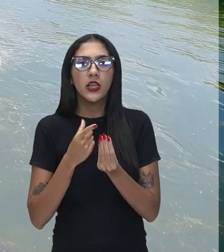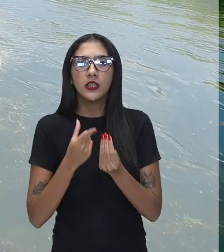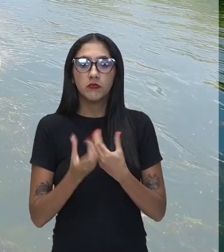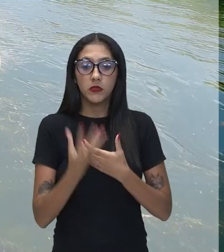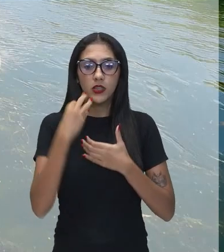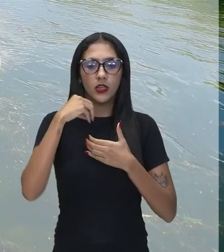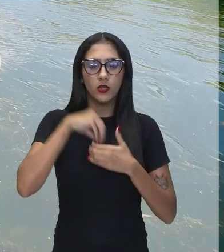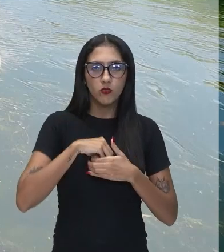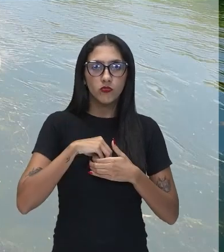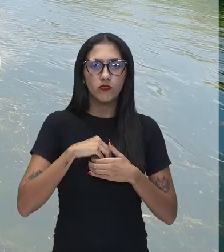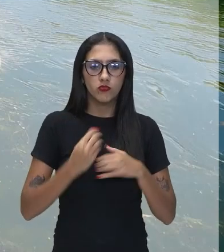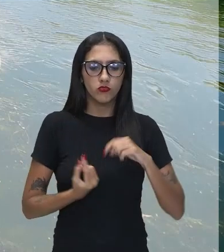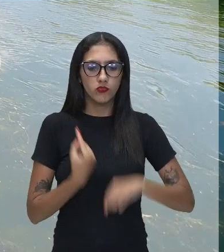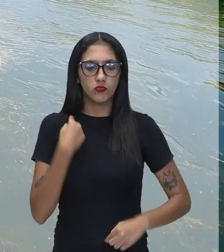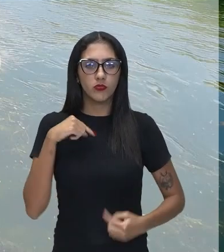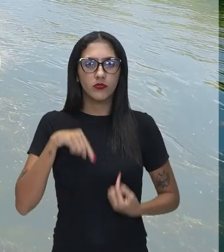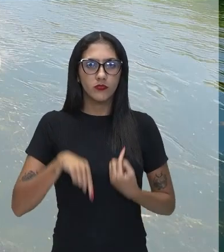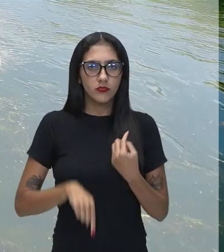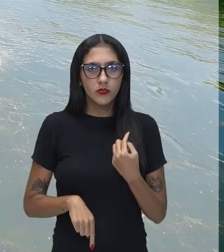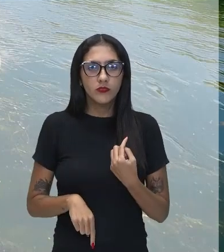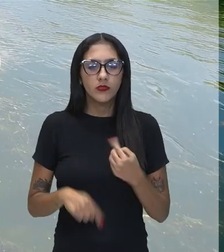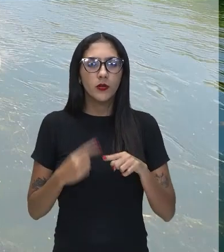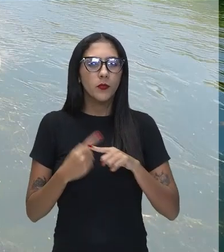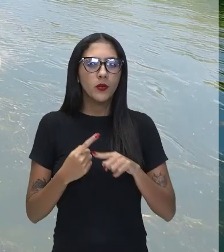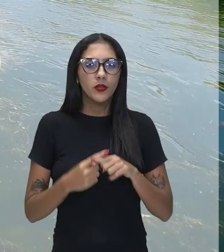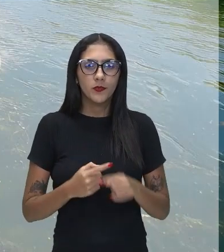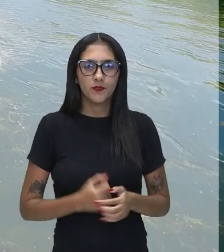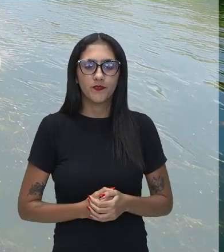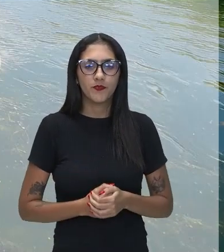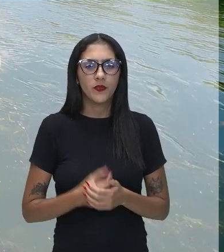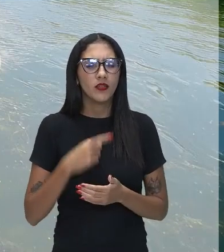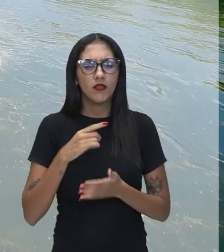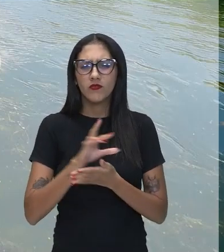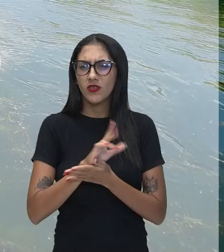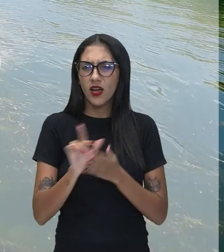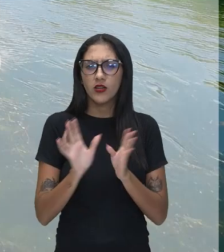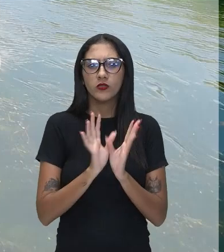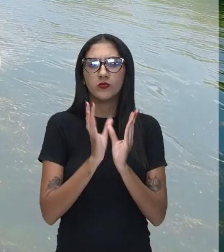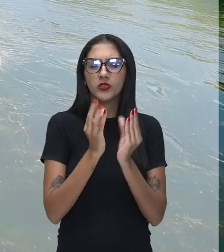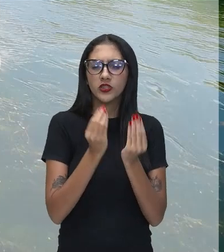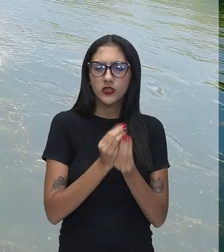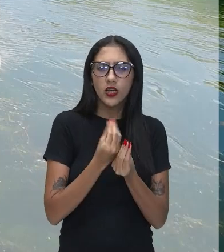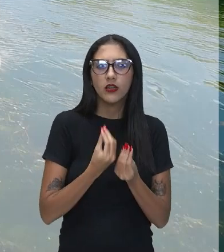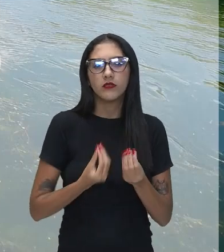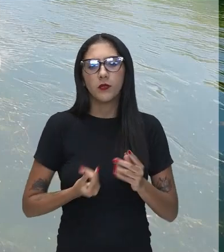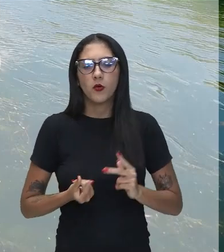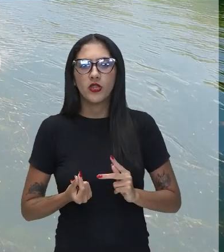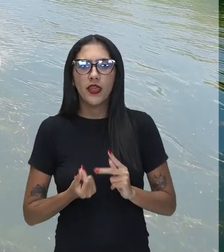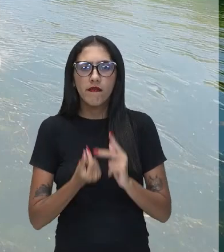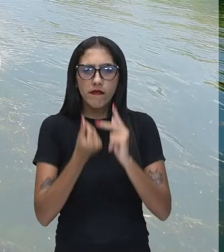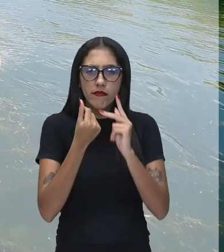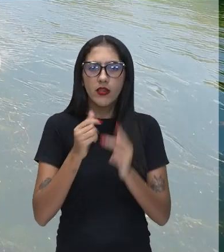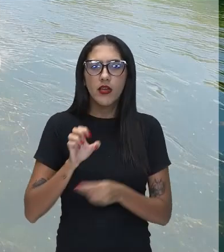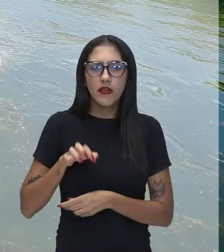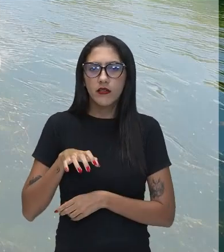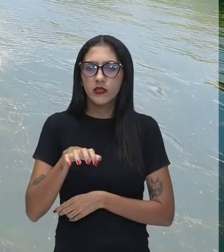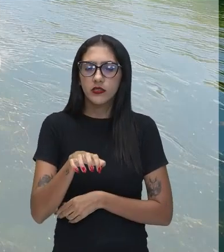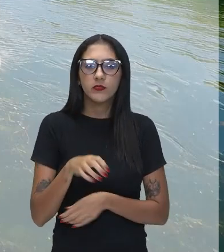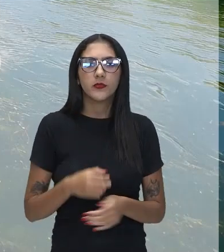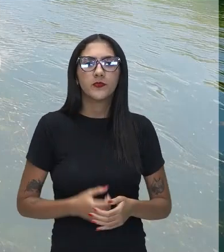organismo, né? Porque nós temos aí aminoácidos que formam as proteínas. Então, quando